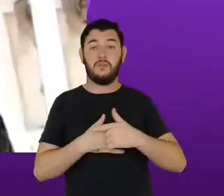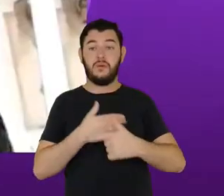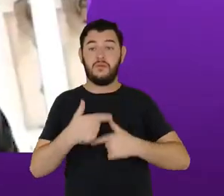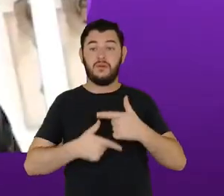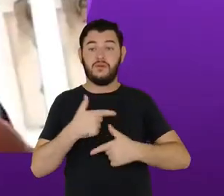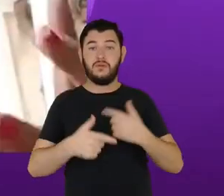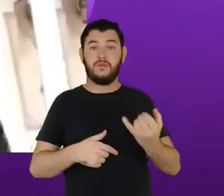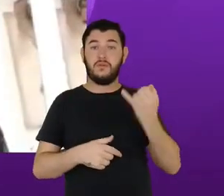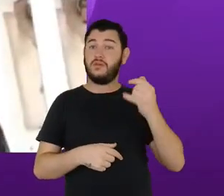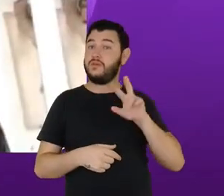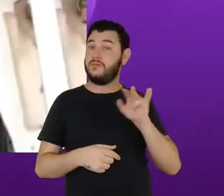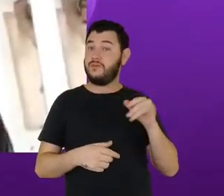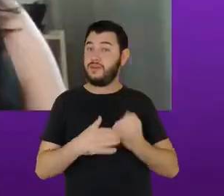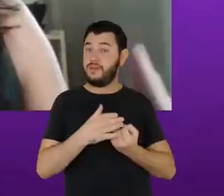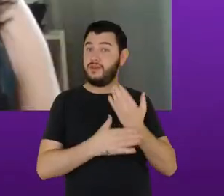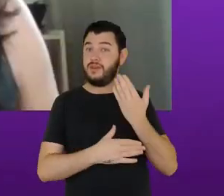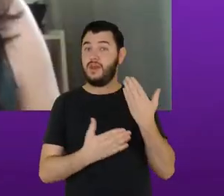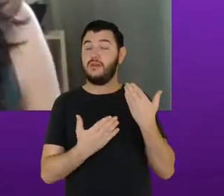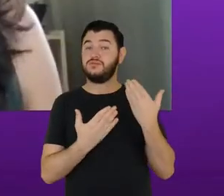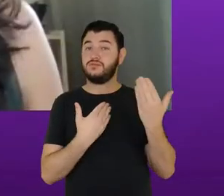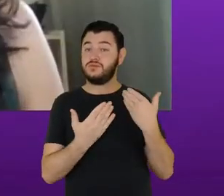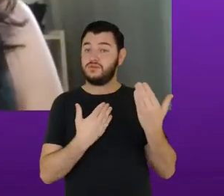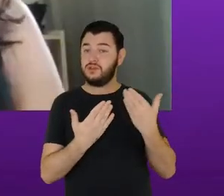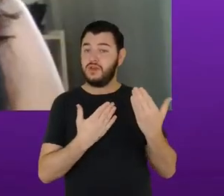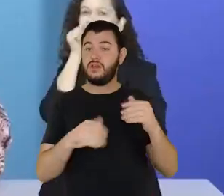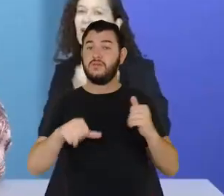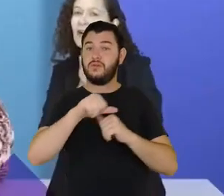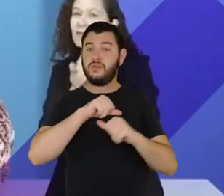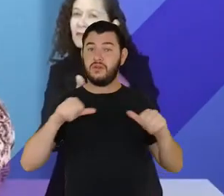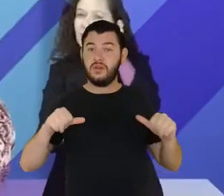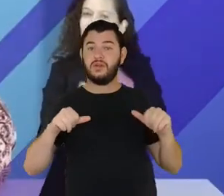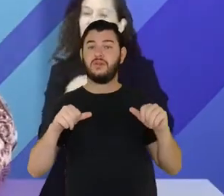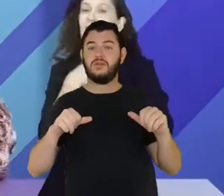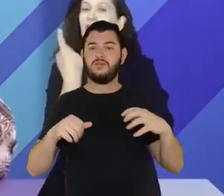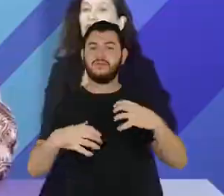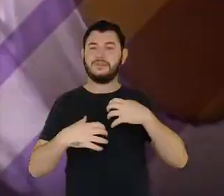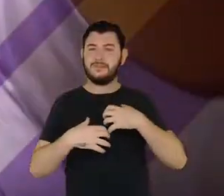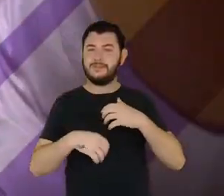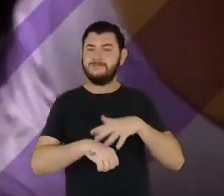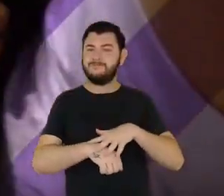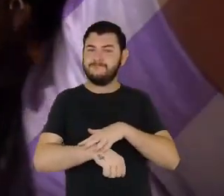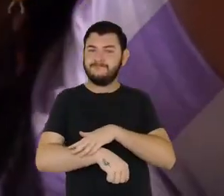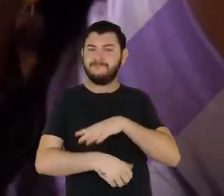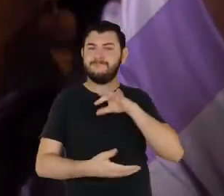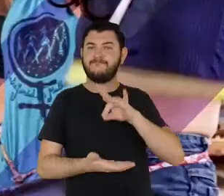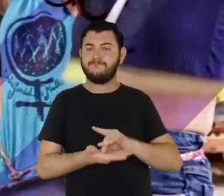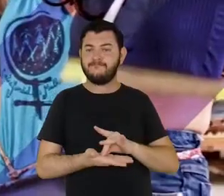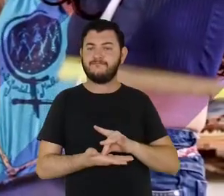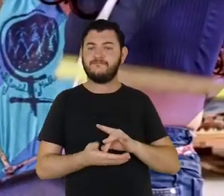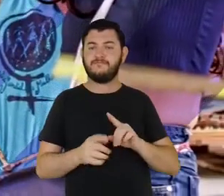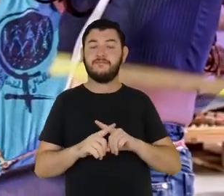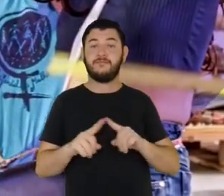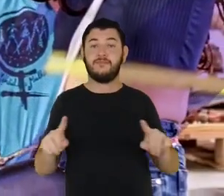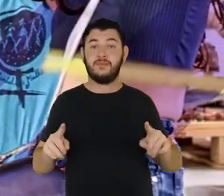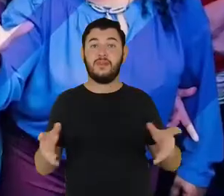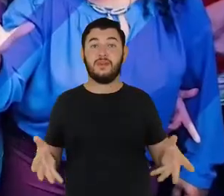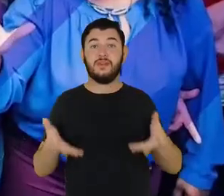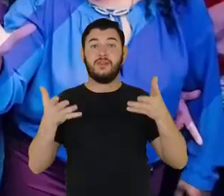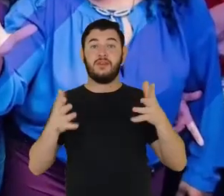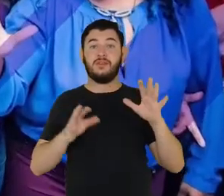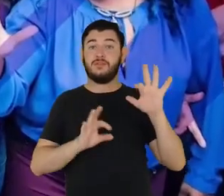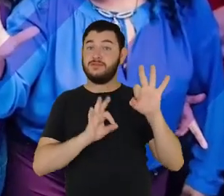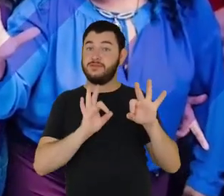Que eu senti na pele. Mas, seguindo o debate, incentiva e prepara você, mulher, para a disputa